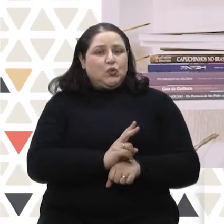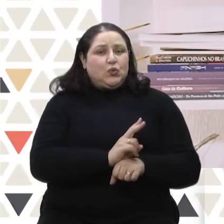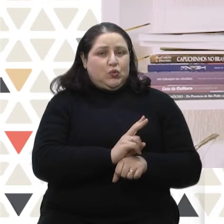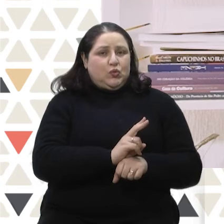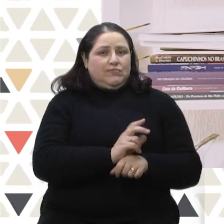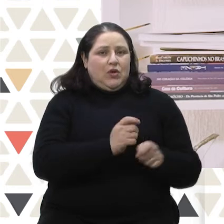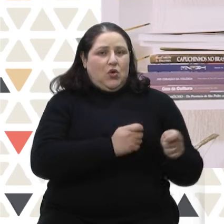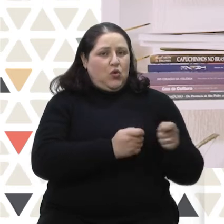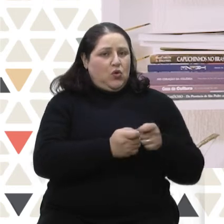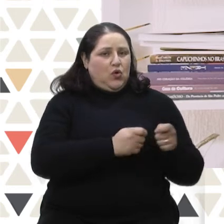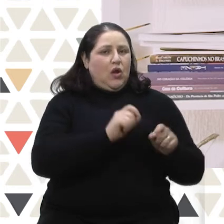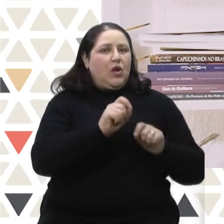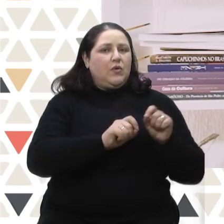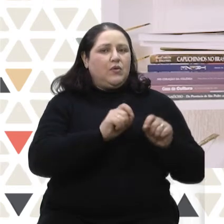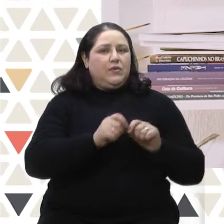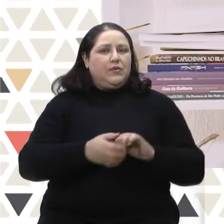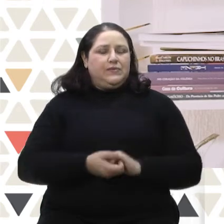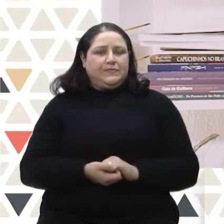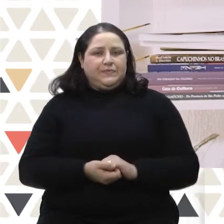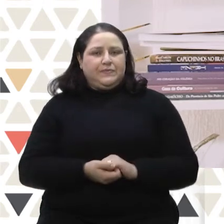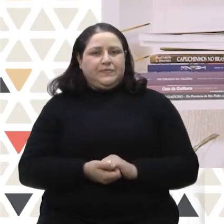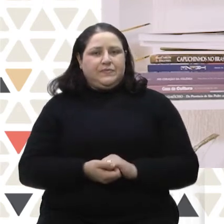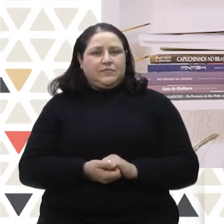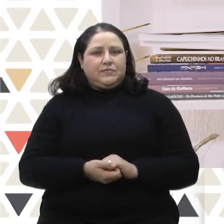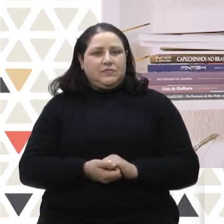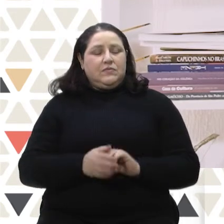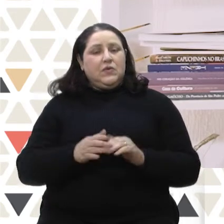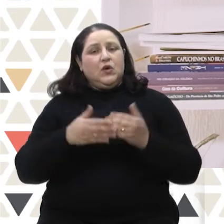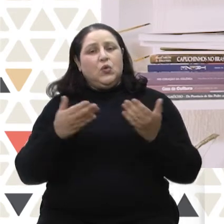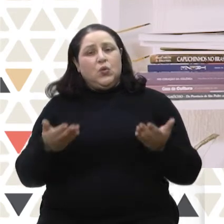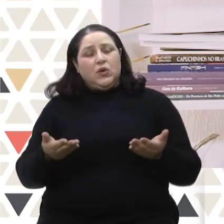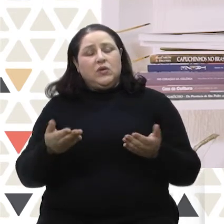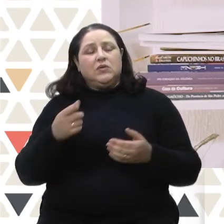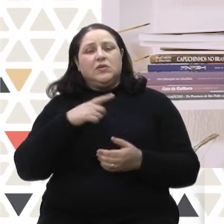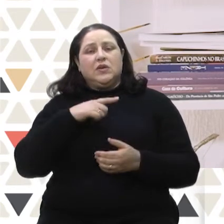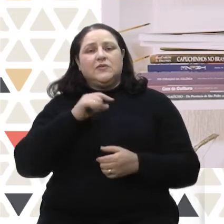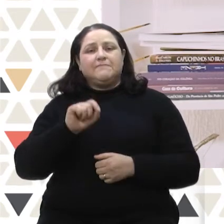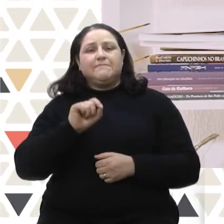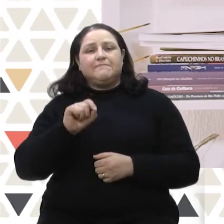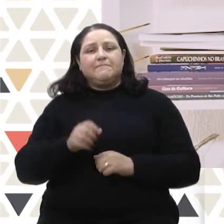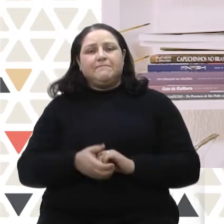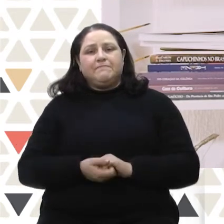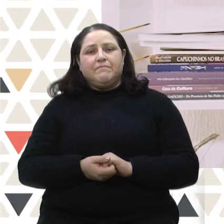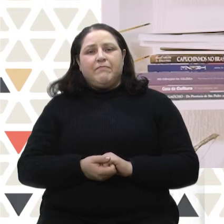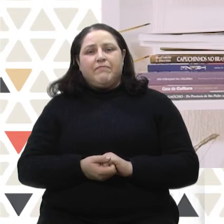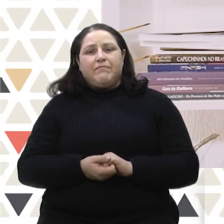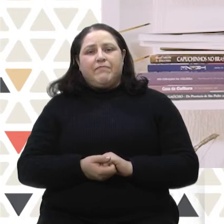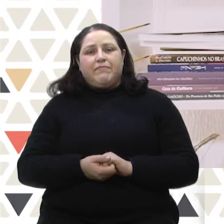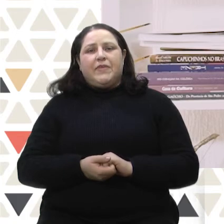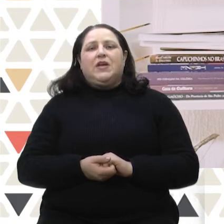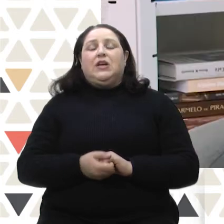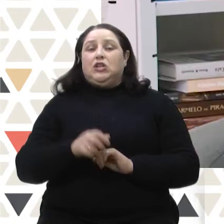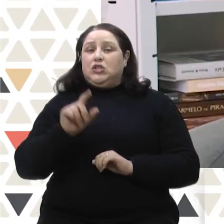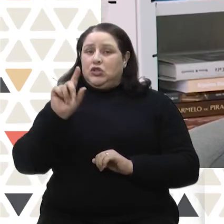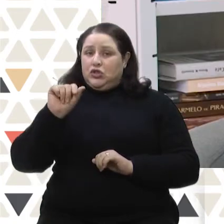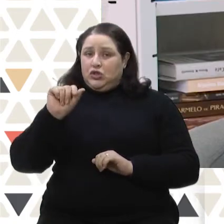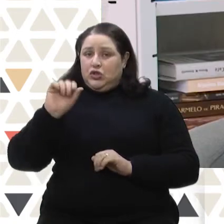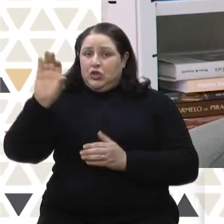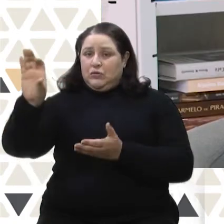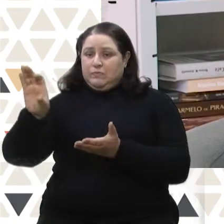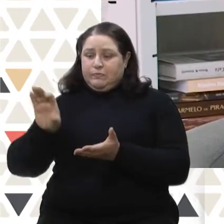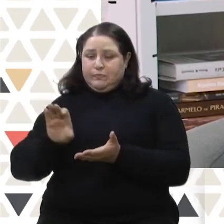precisa fiscalizar e também controlar é no seguinte sentido: quando a apropriação